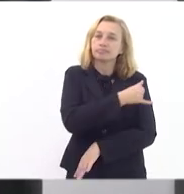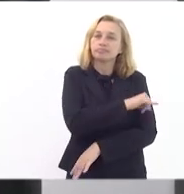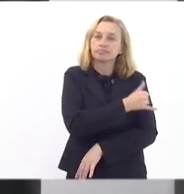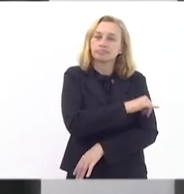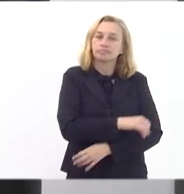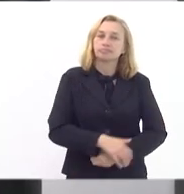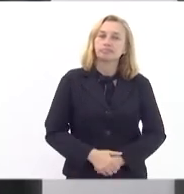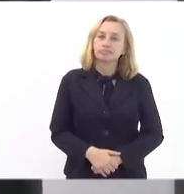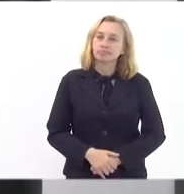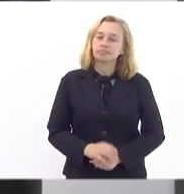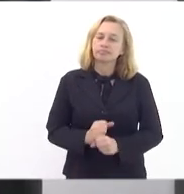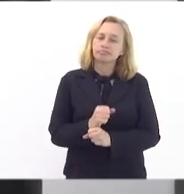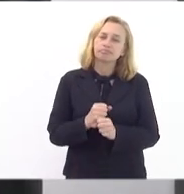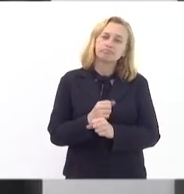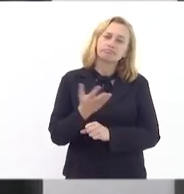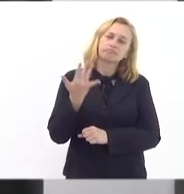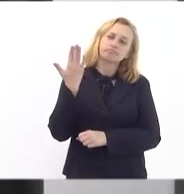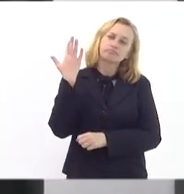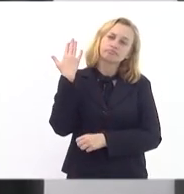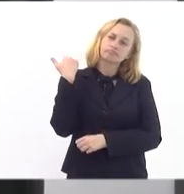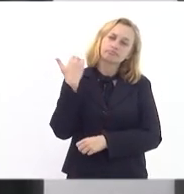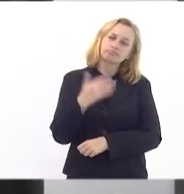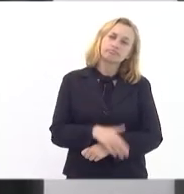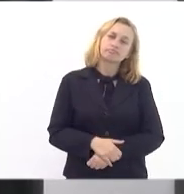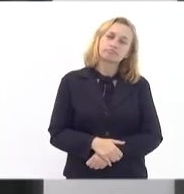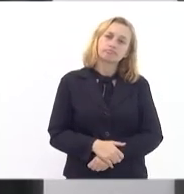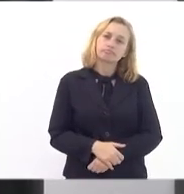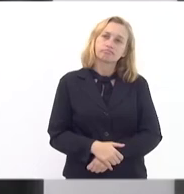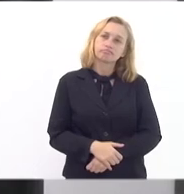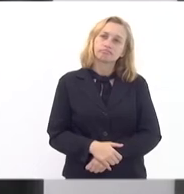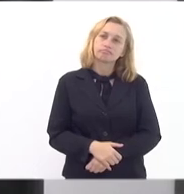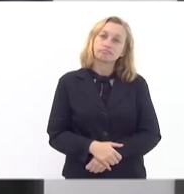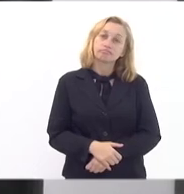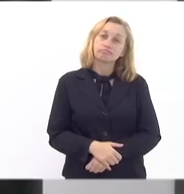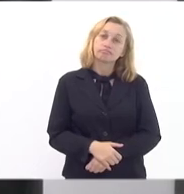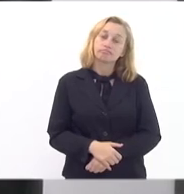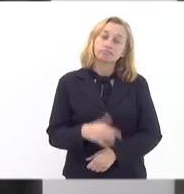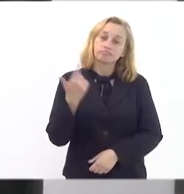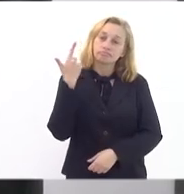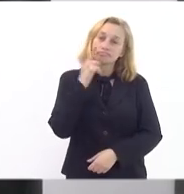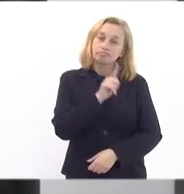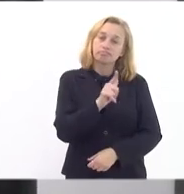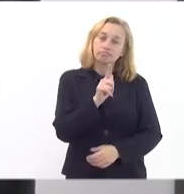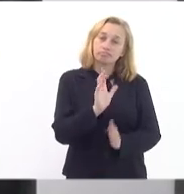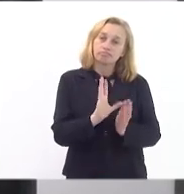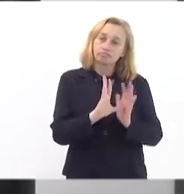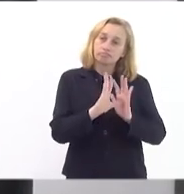há uns anos atrás conseguiram roubar